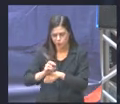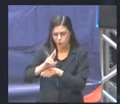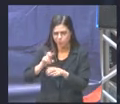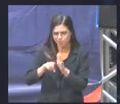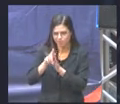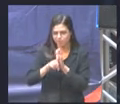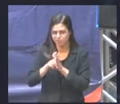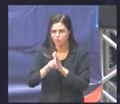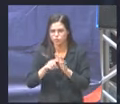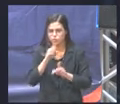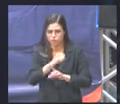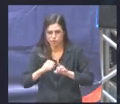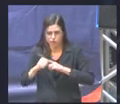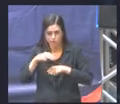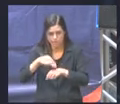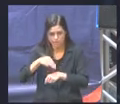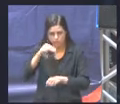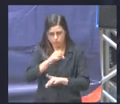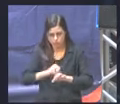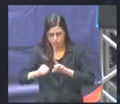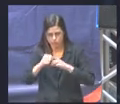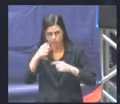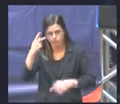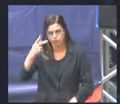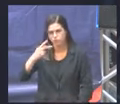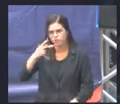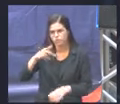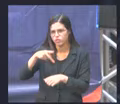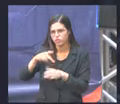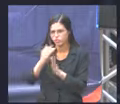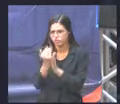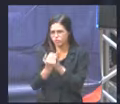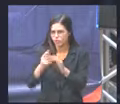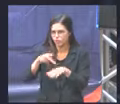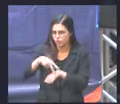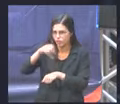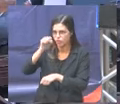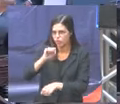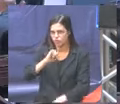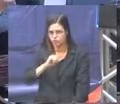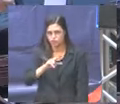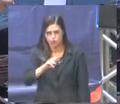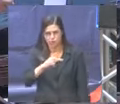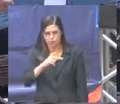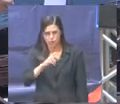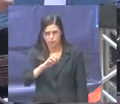em Sociologia Política no programa de pós-graduação do IUPERJ Rio.